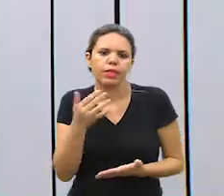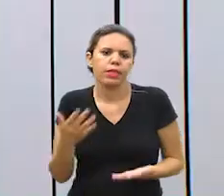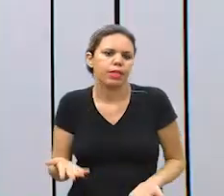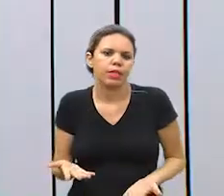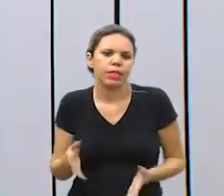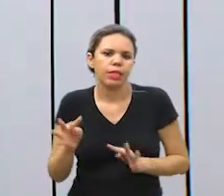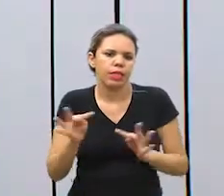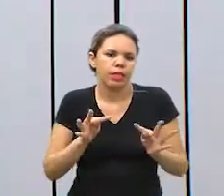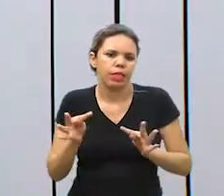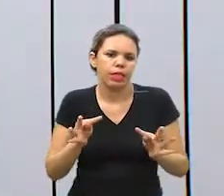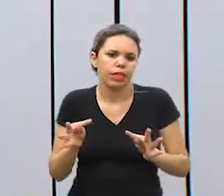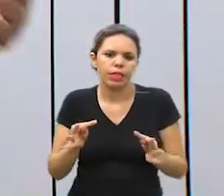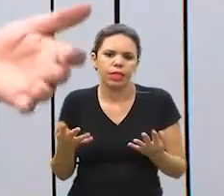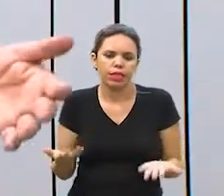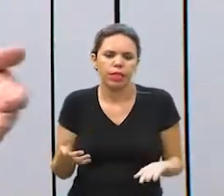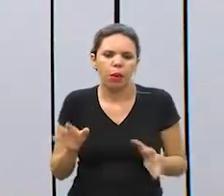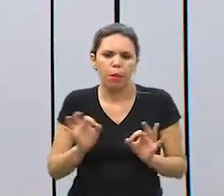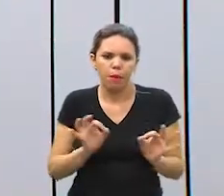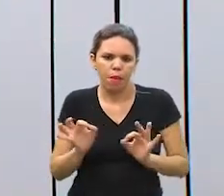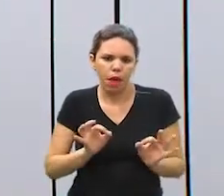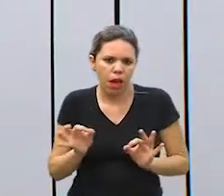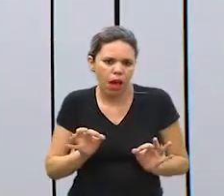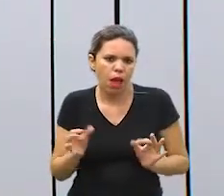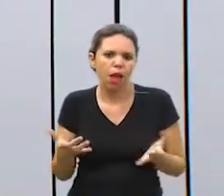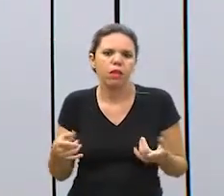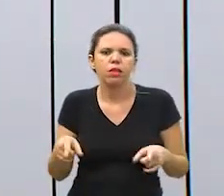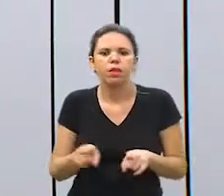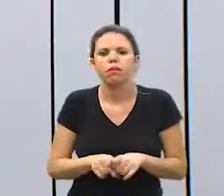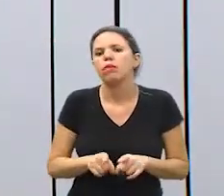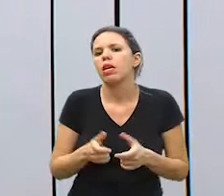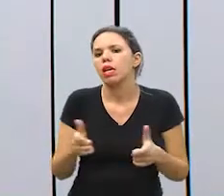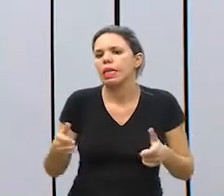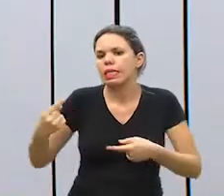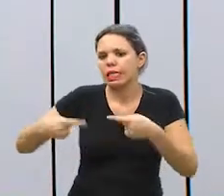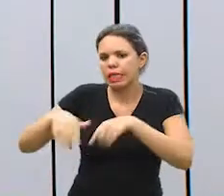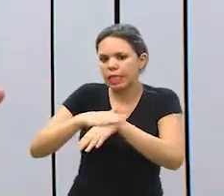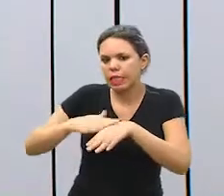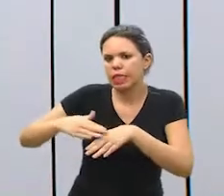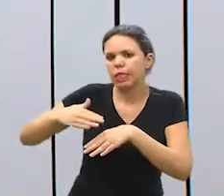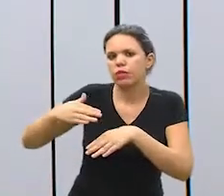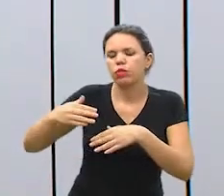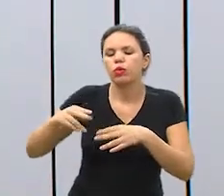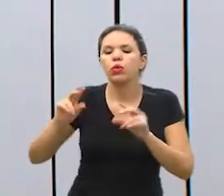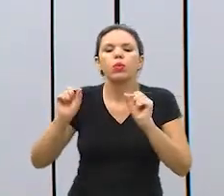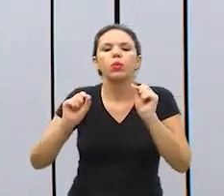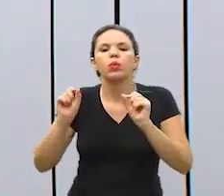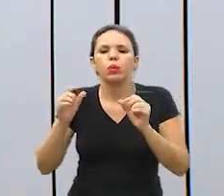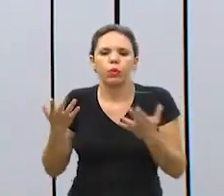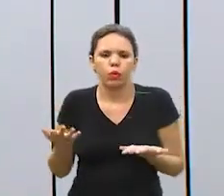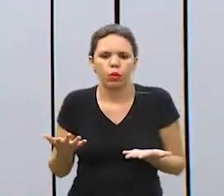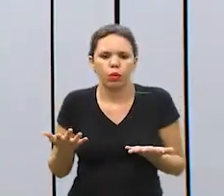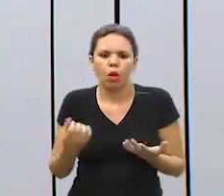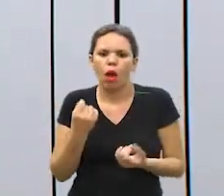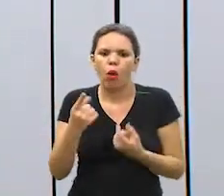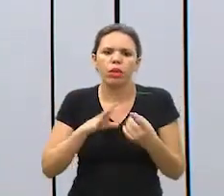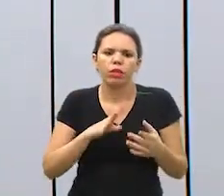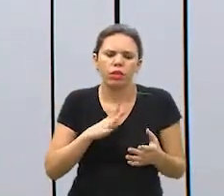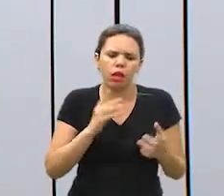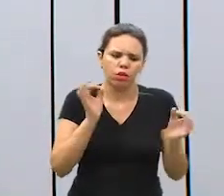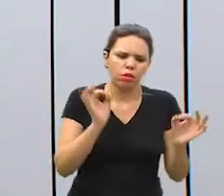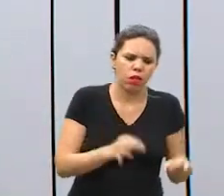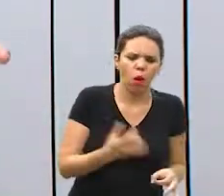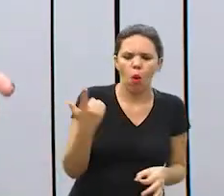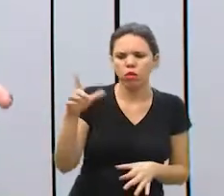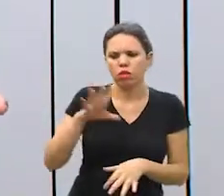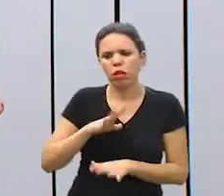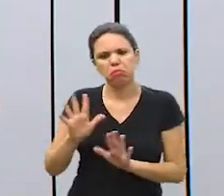do tratamento precoce. Nós estamos preparando aí uma grande discussão, um grande debate, porque que alguma cidade dá certo,